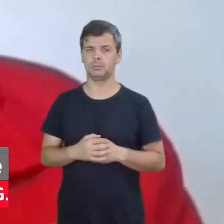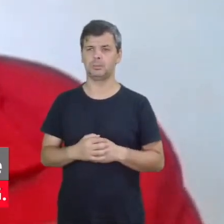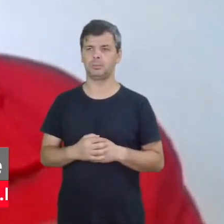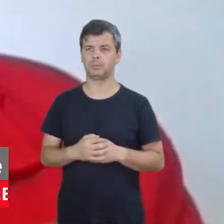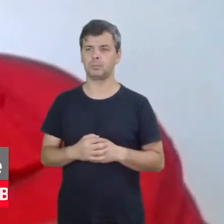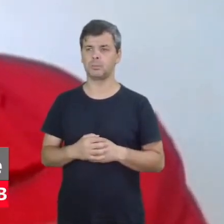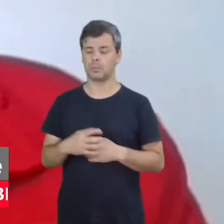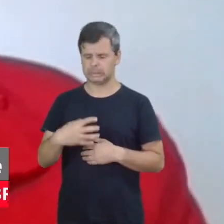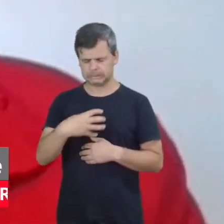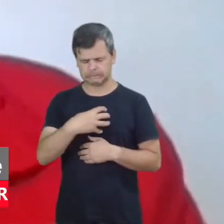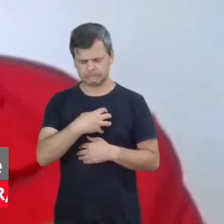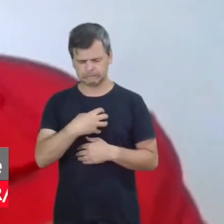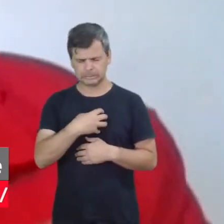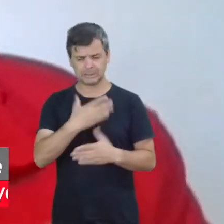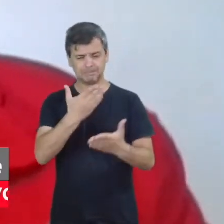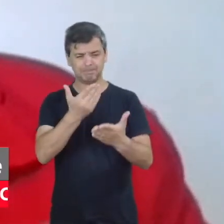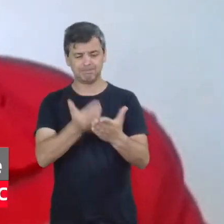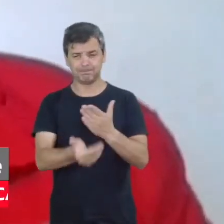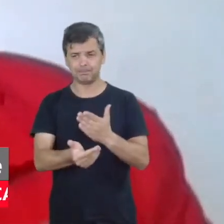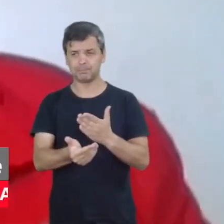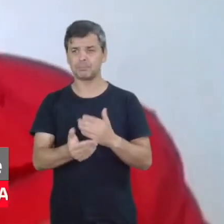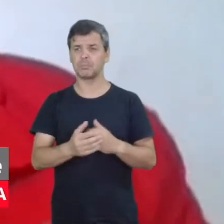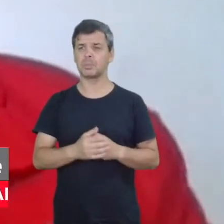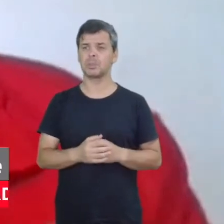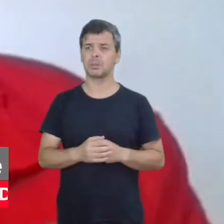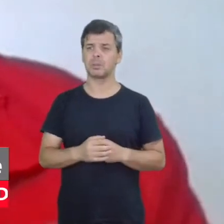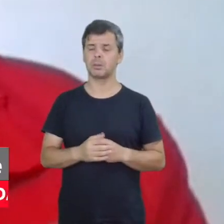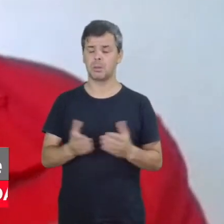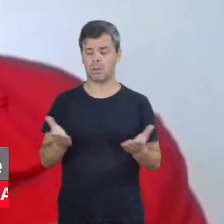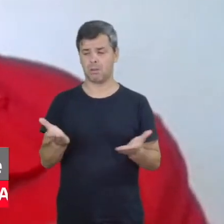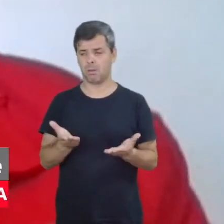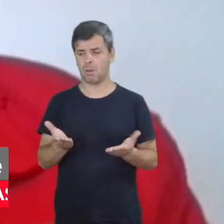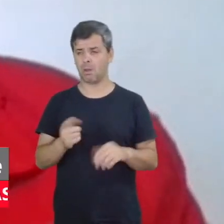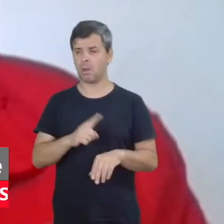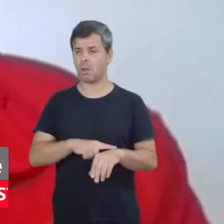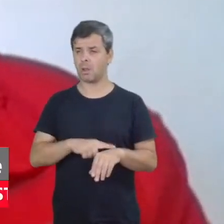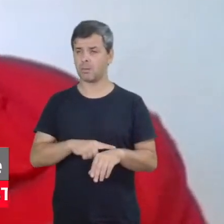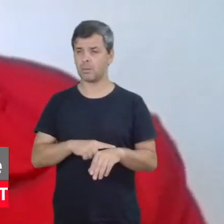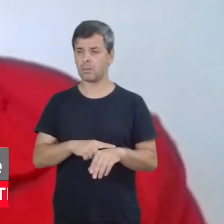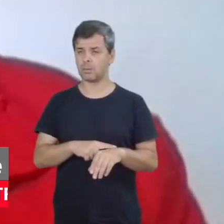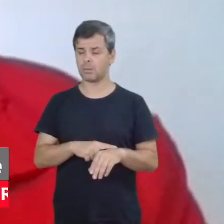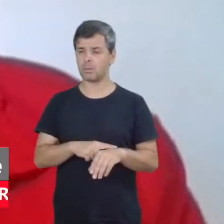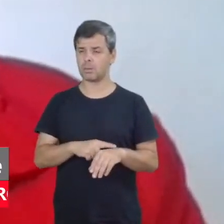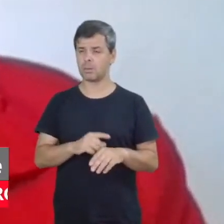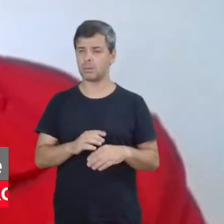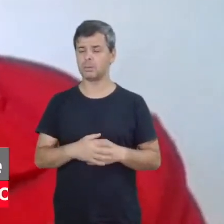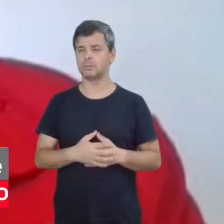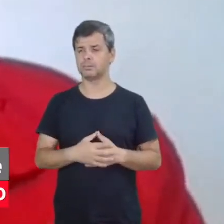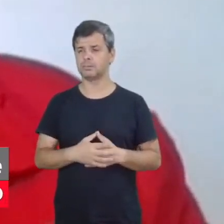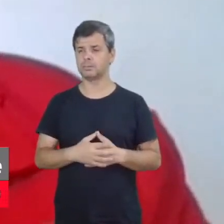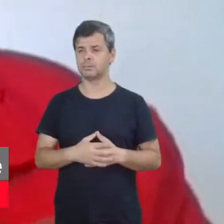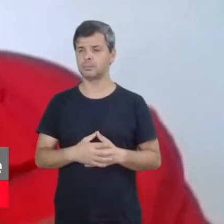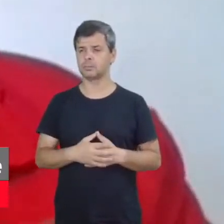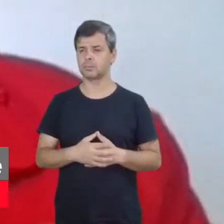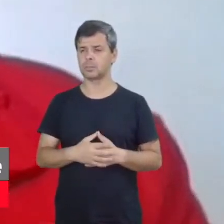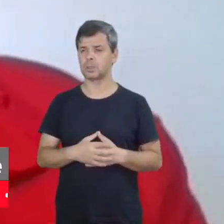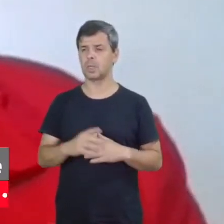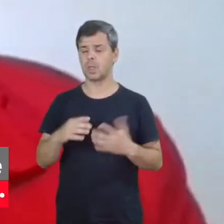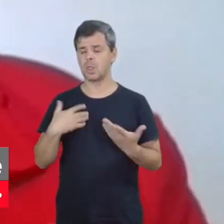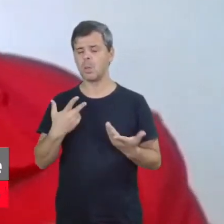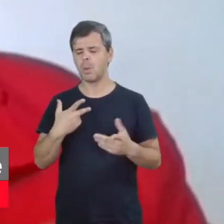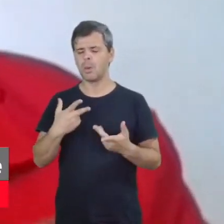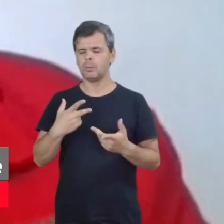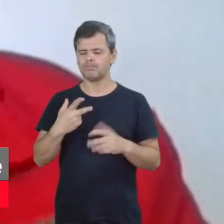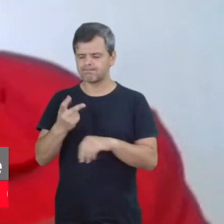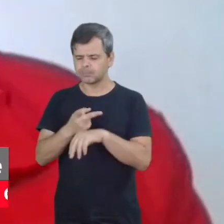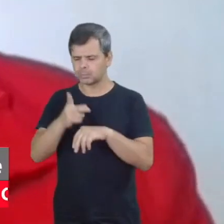esse sentimento, né, de perda, e nesse momento que nós estamos de acolhimento e tentando, né, buscar força